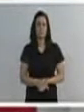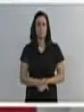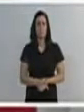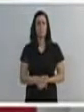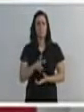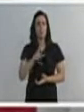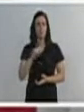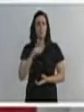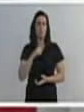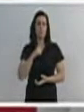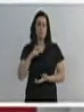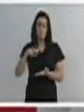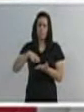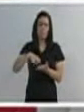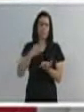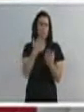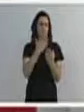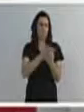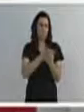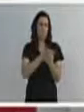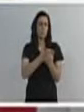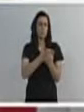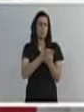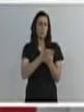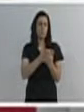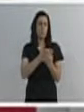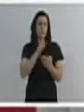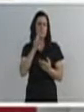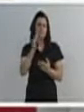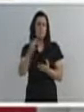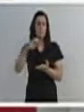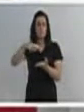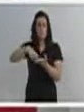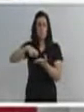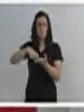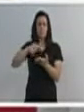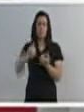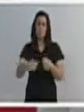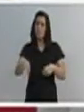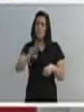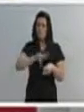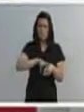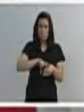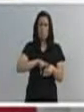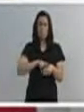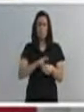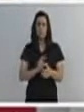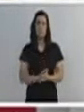haverá uma ação judicial que permitirá a reparação moral dessa pessoa.